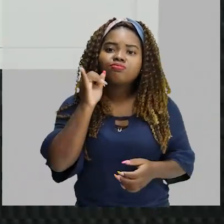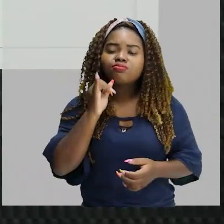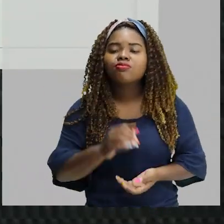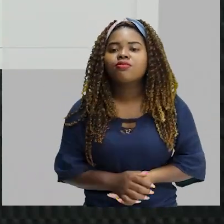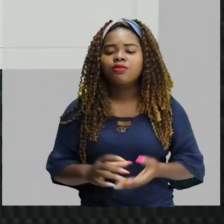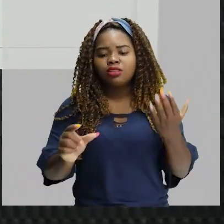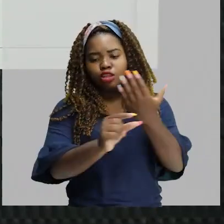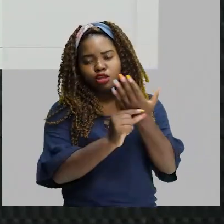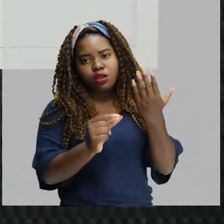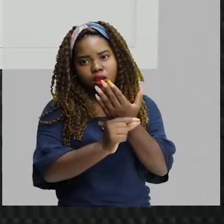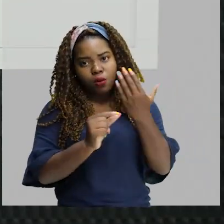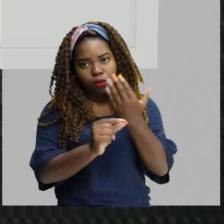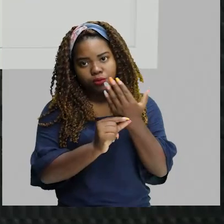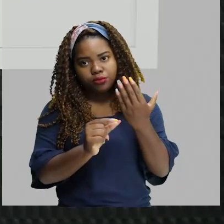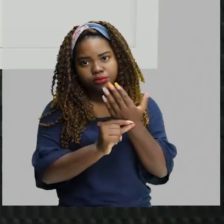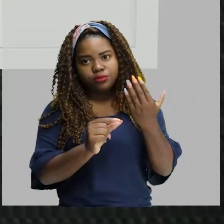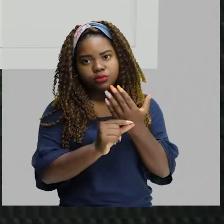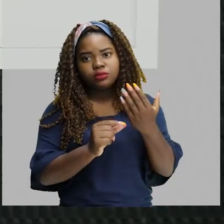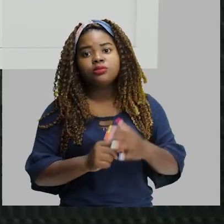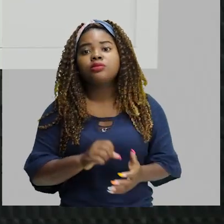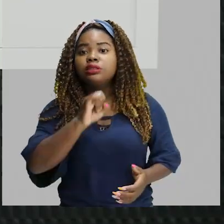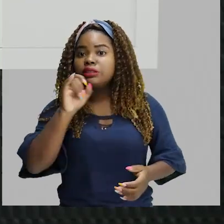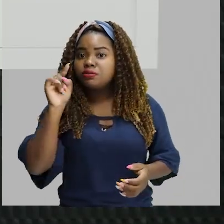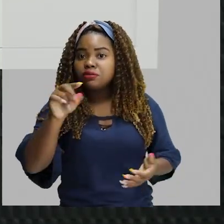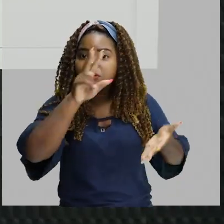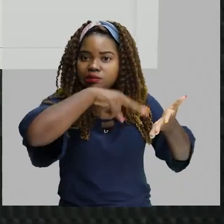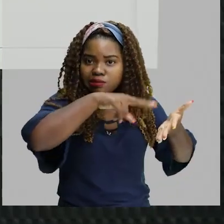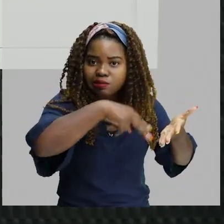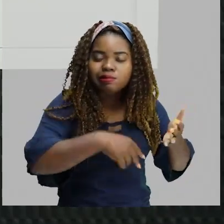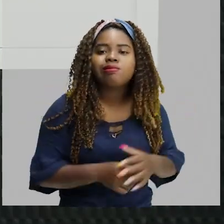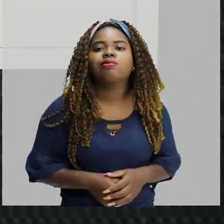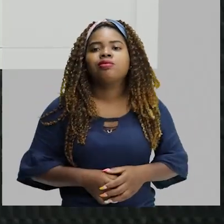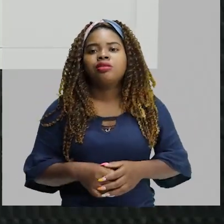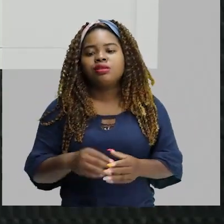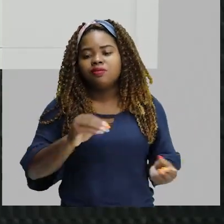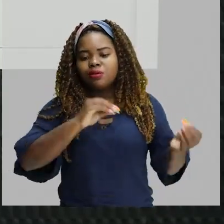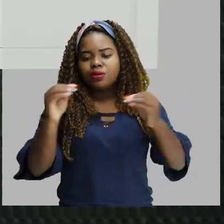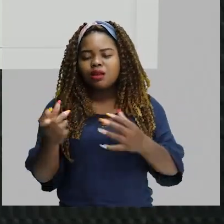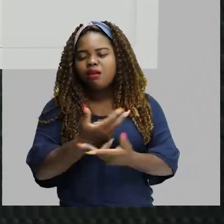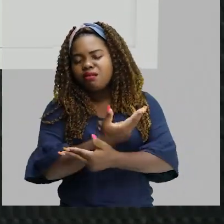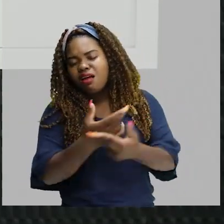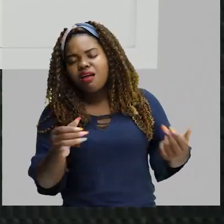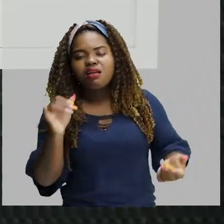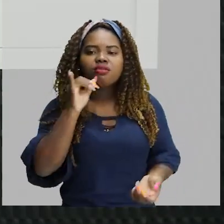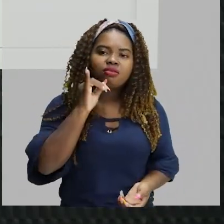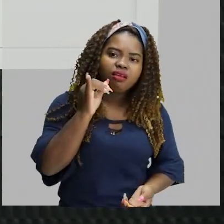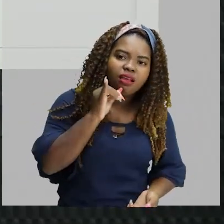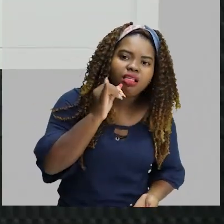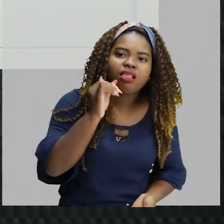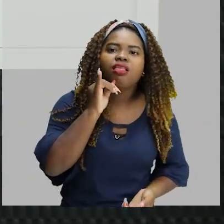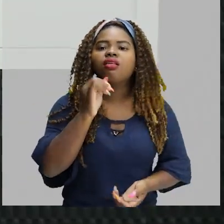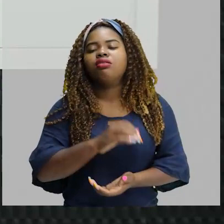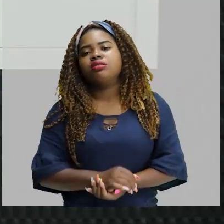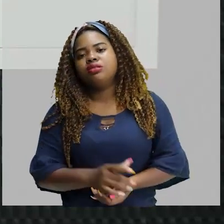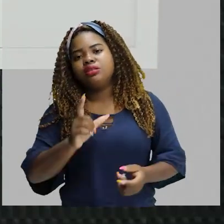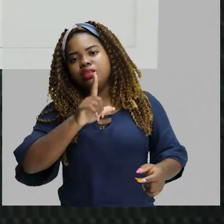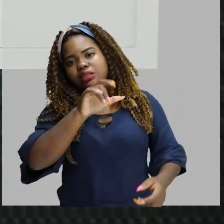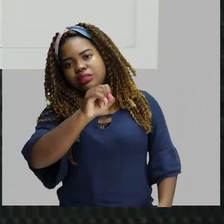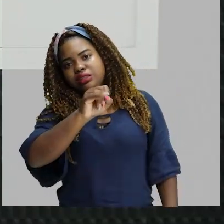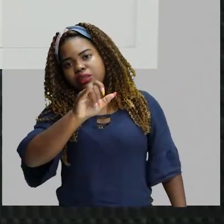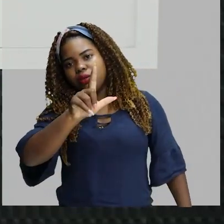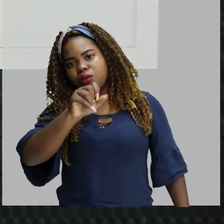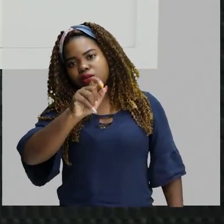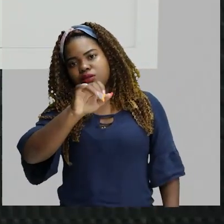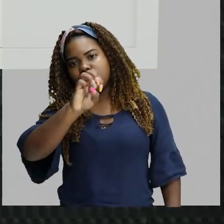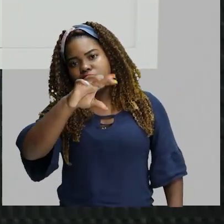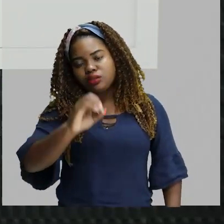obra, quando você for observar, se você for ler, você vai ver que ele vai citar vários exemplos, pegando muitos silogismos